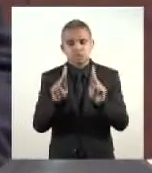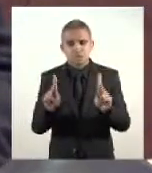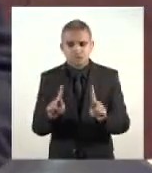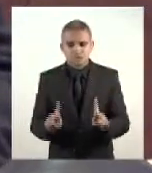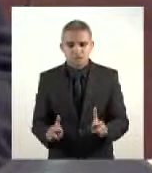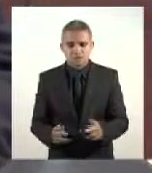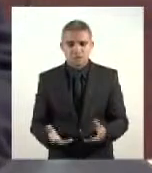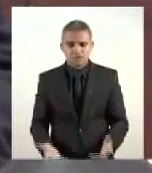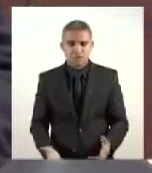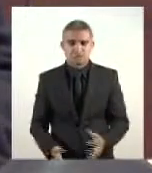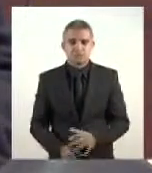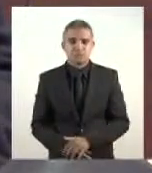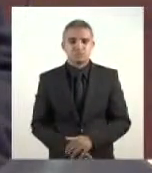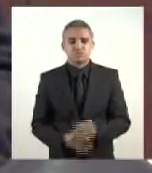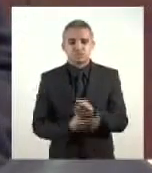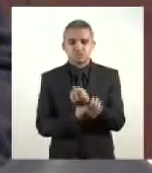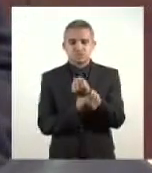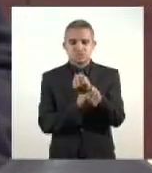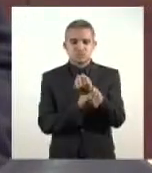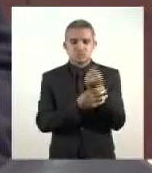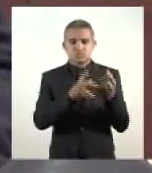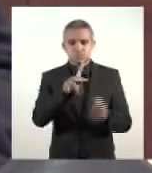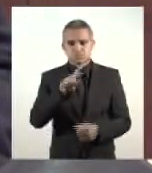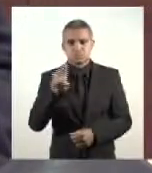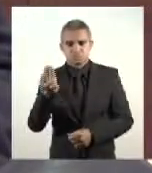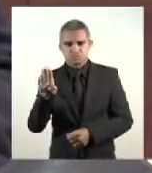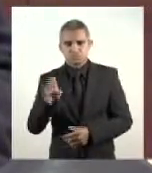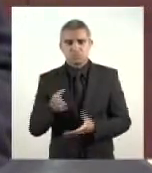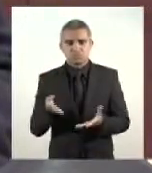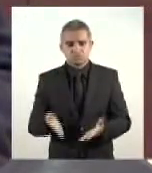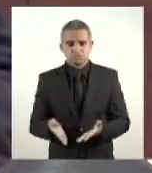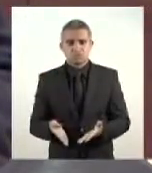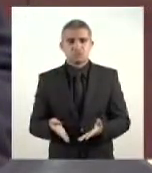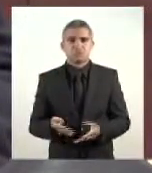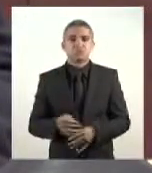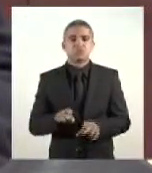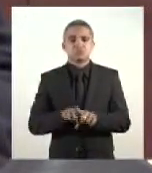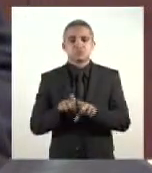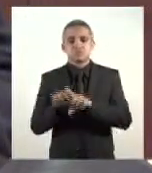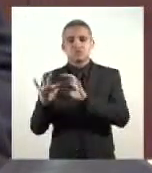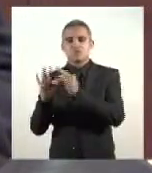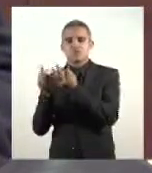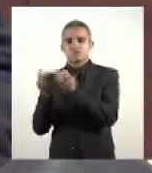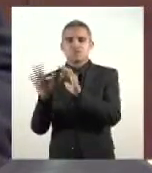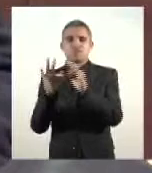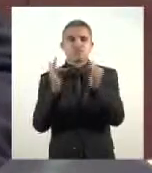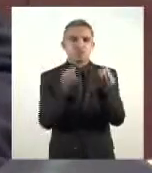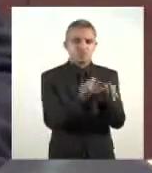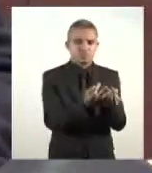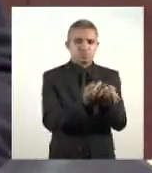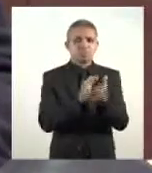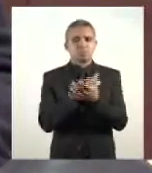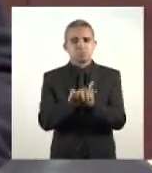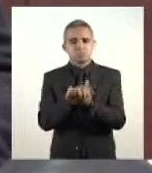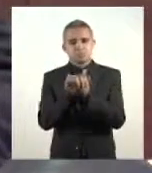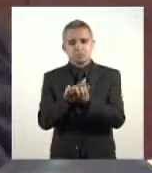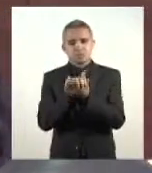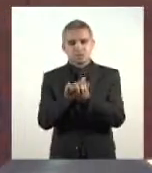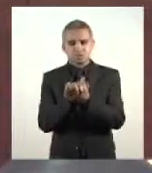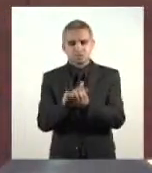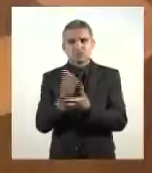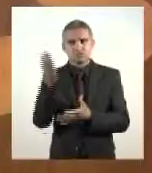é a segurança pública nossa e dos nossos familiares. Meus parabéns pelo seu pronunciamento,